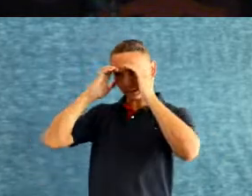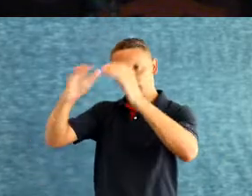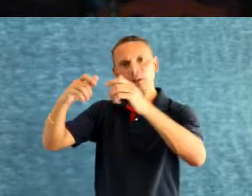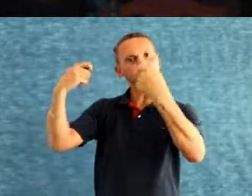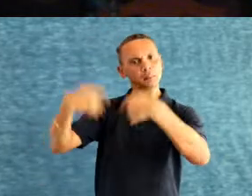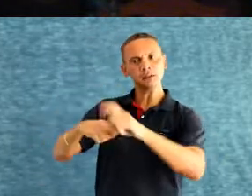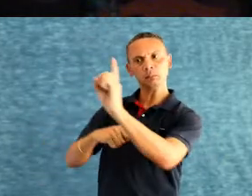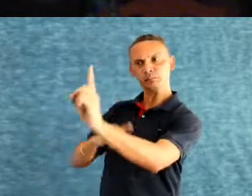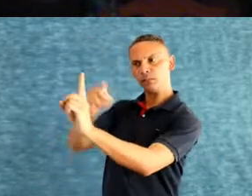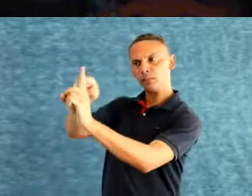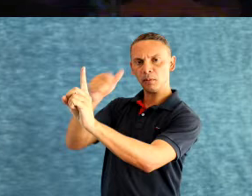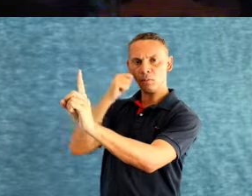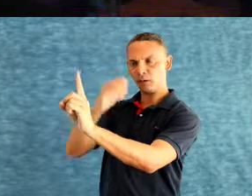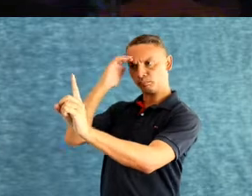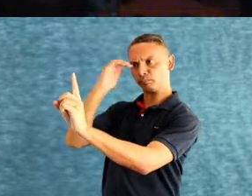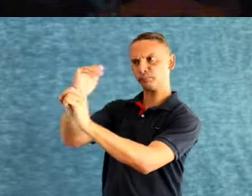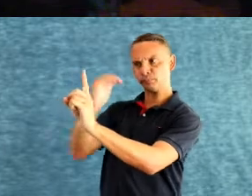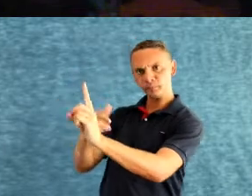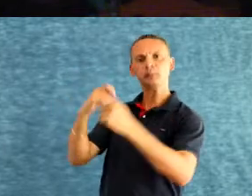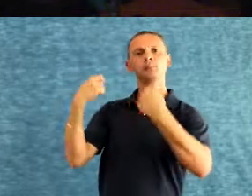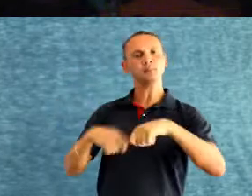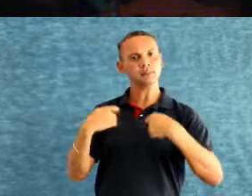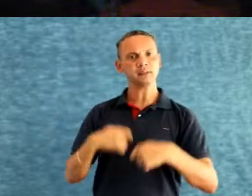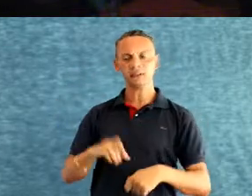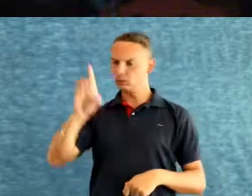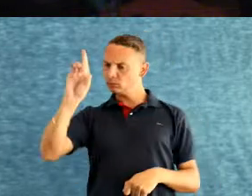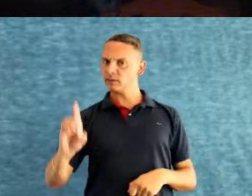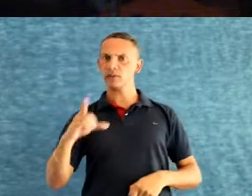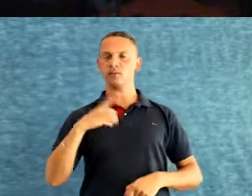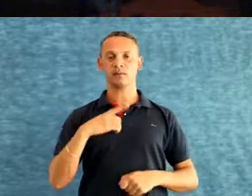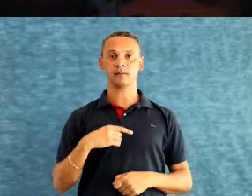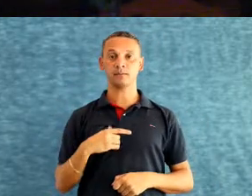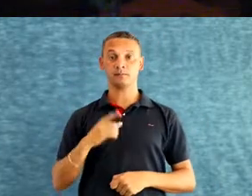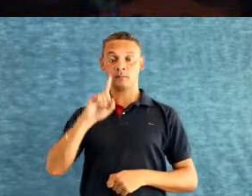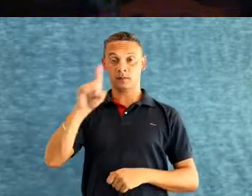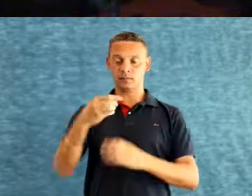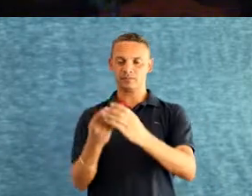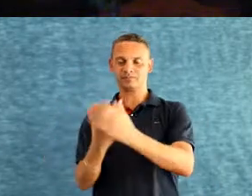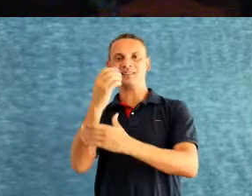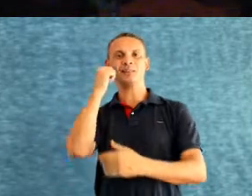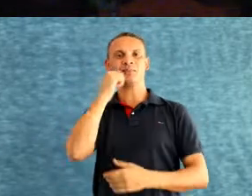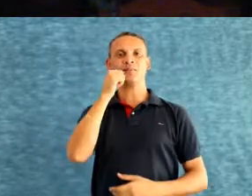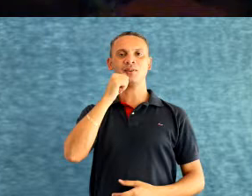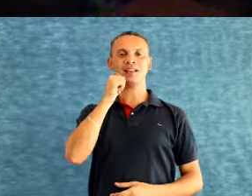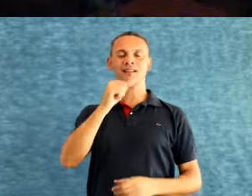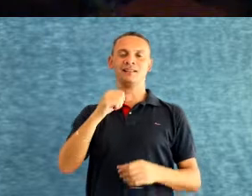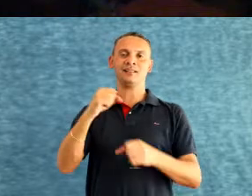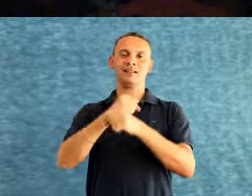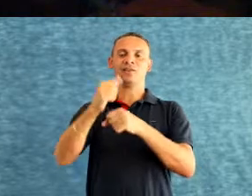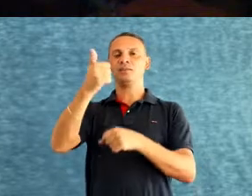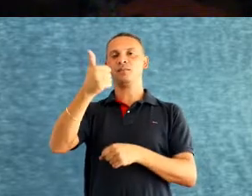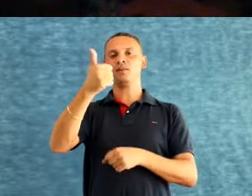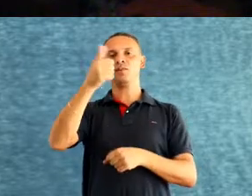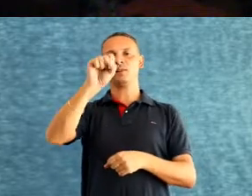isso. Quando surgiu, em 1832, em Recife, com o sugestivo título de Direitos